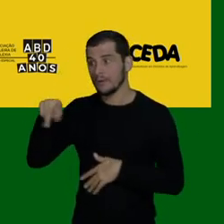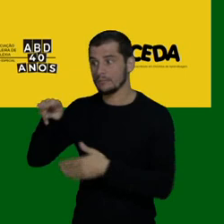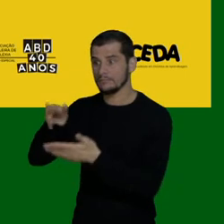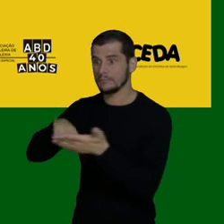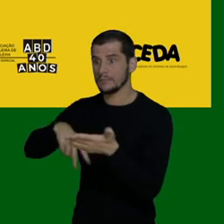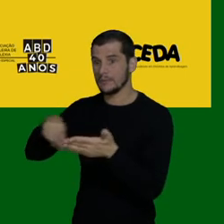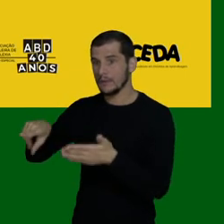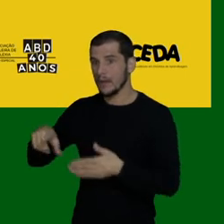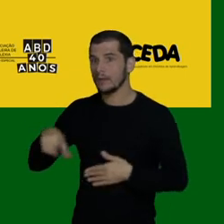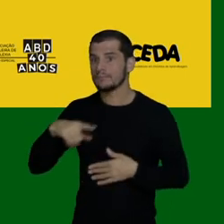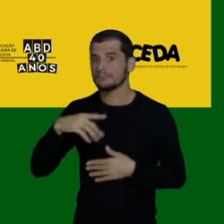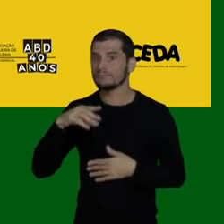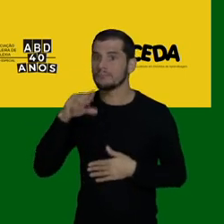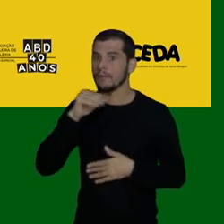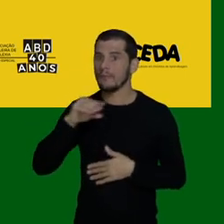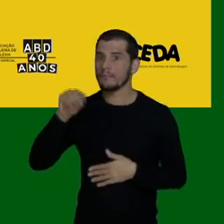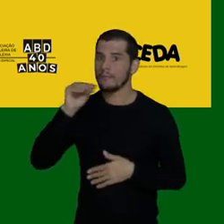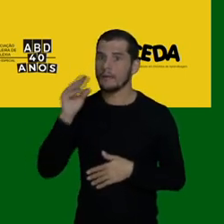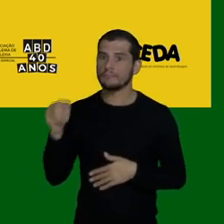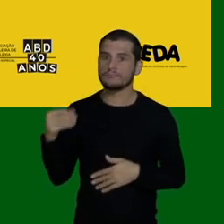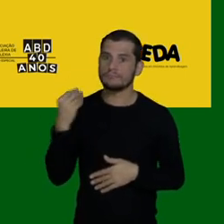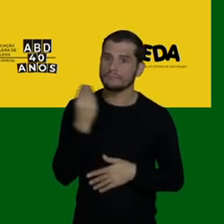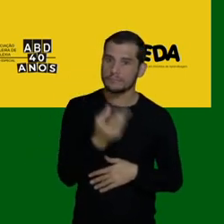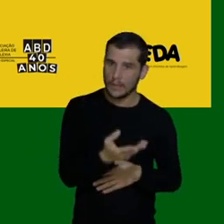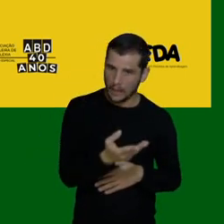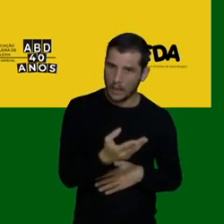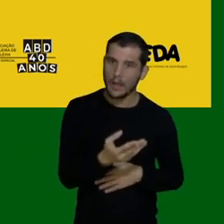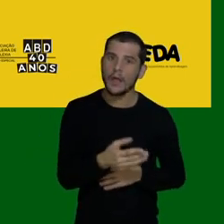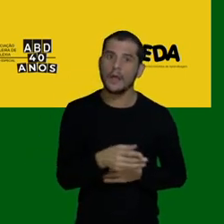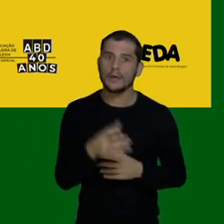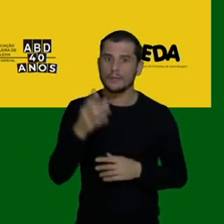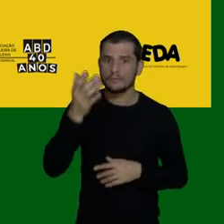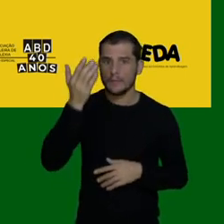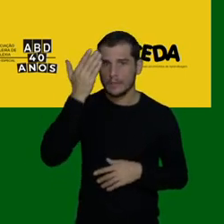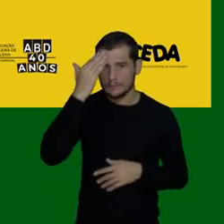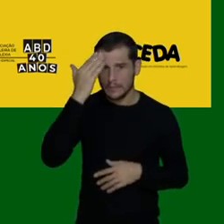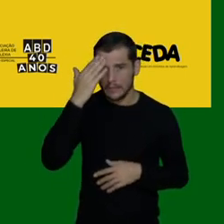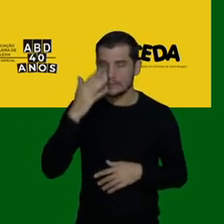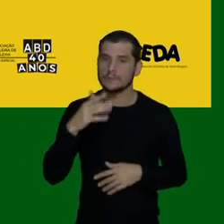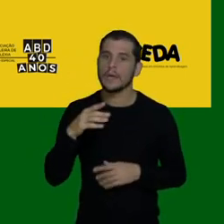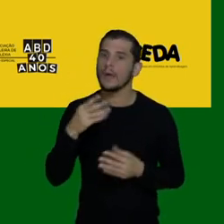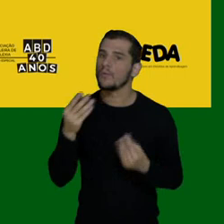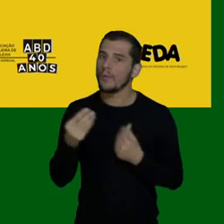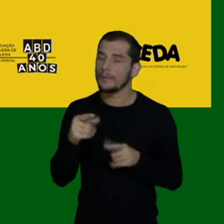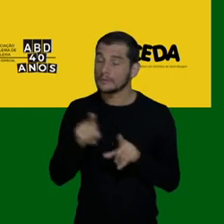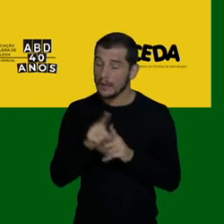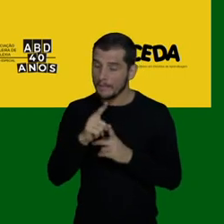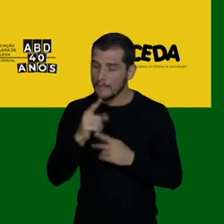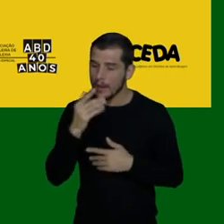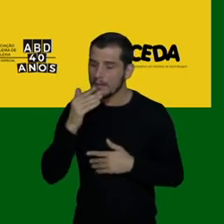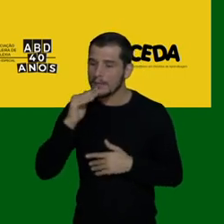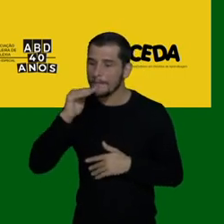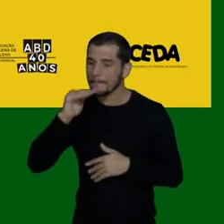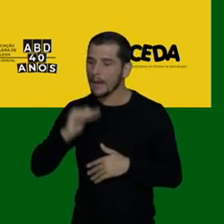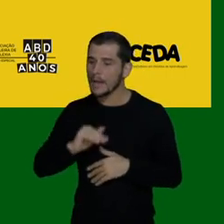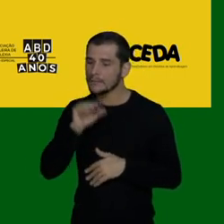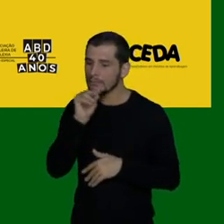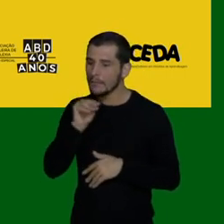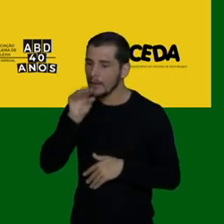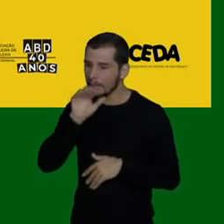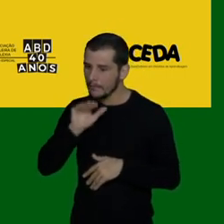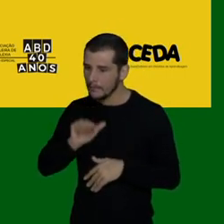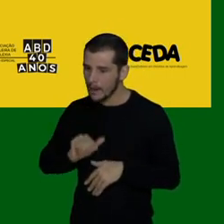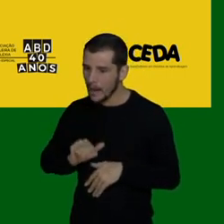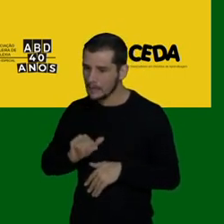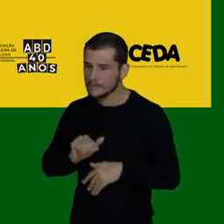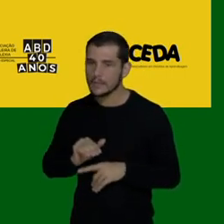voz alta me dá compreensão outro que ele lê em voz baixa me dá compreensão e aonde que o disléxico vai melhor no que eu leio